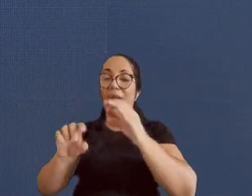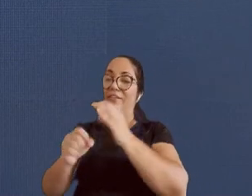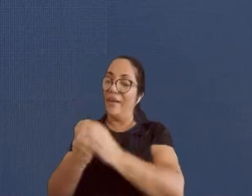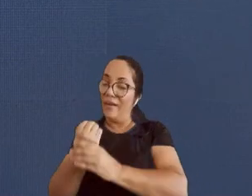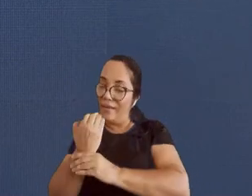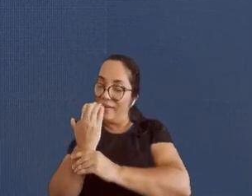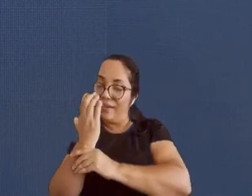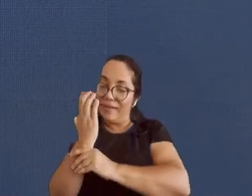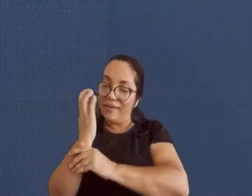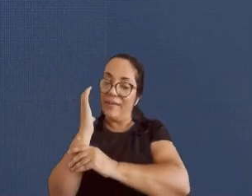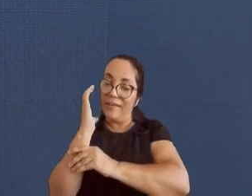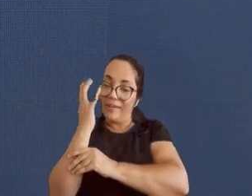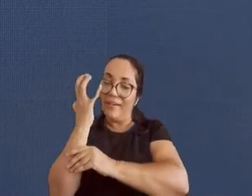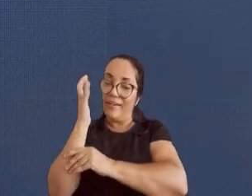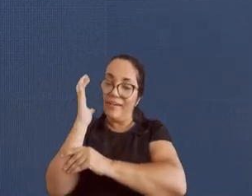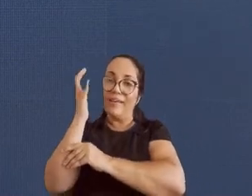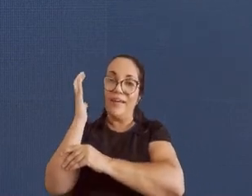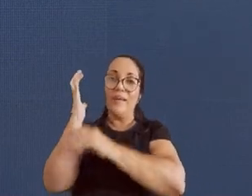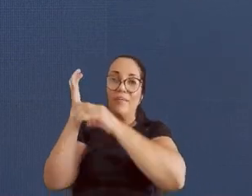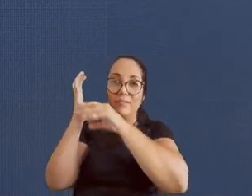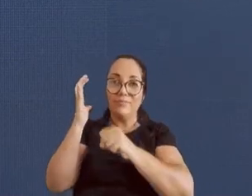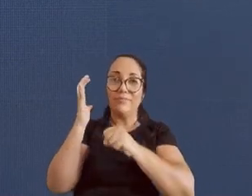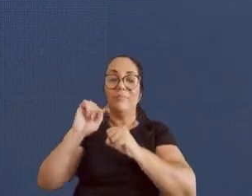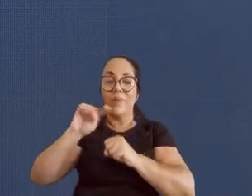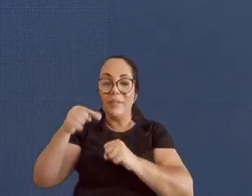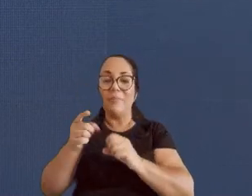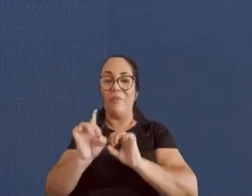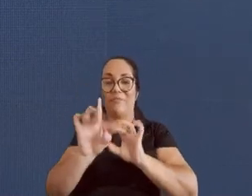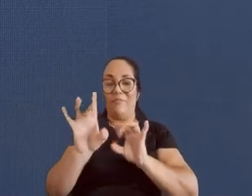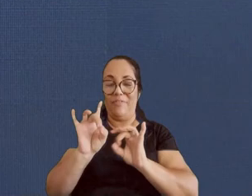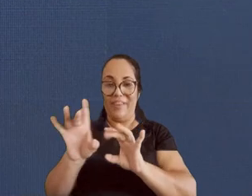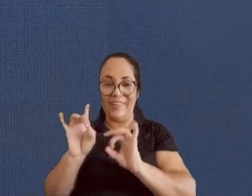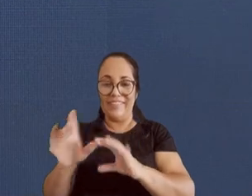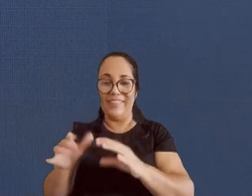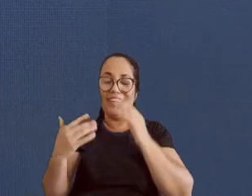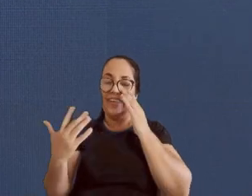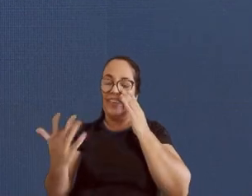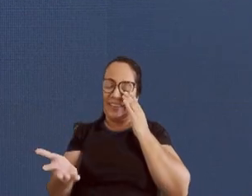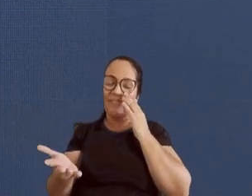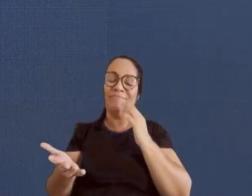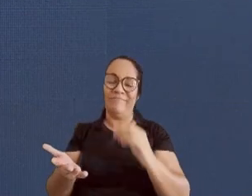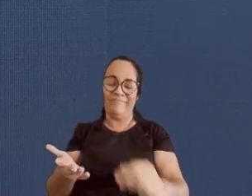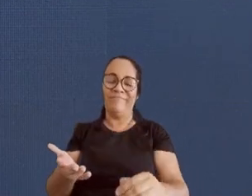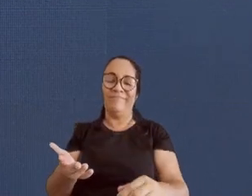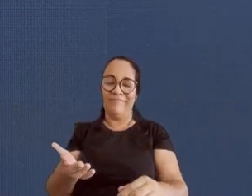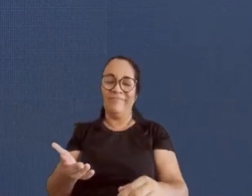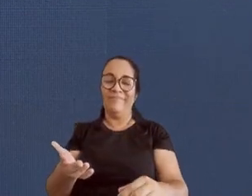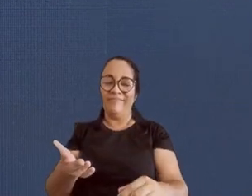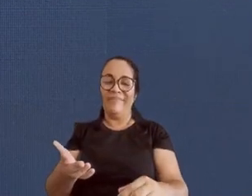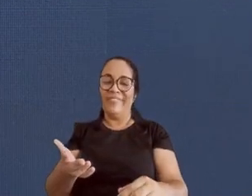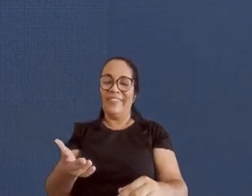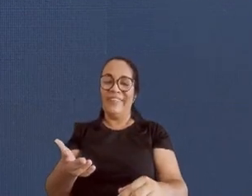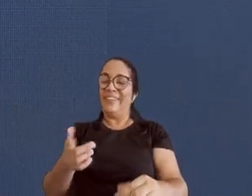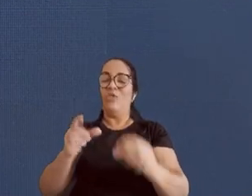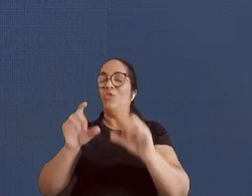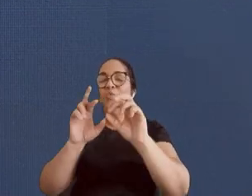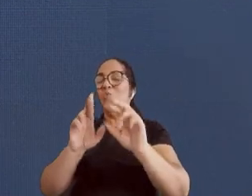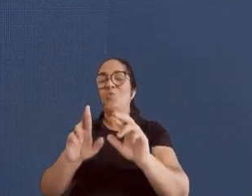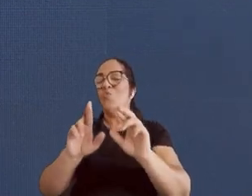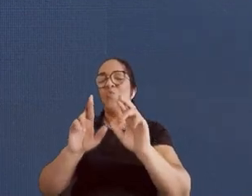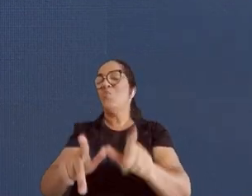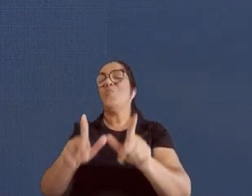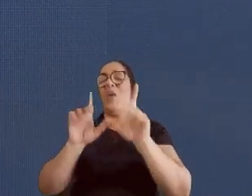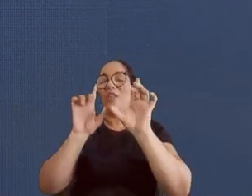por isso que parece que só parece ser apenas ou quase apenas uma questão de disponibilidade de Capital né para que